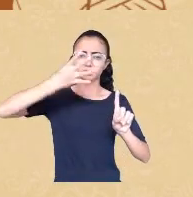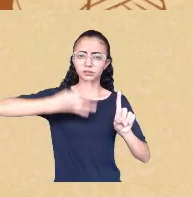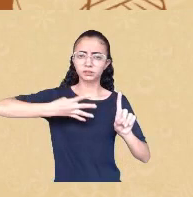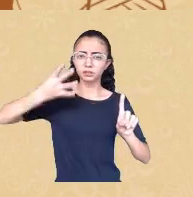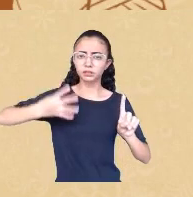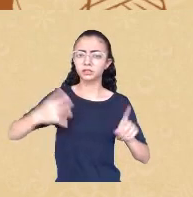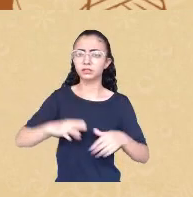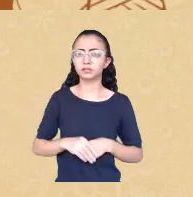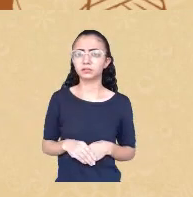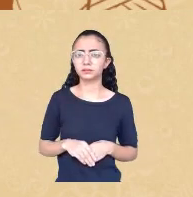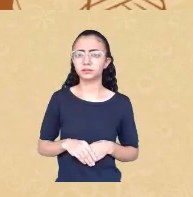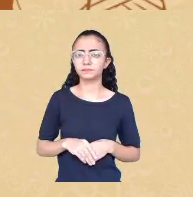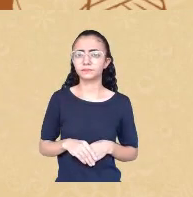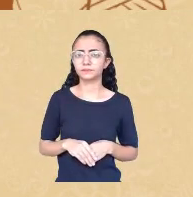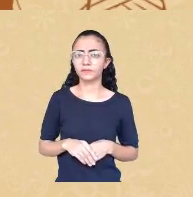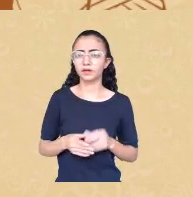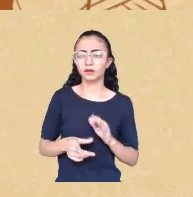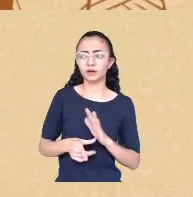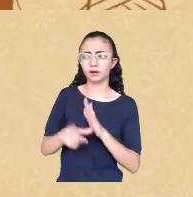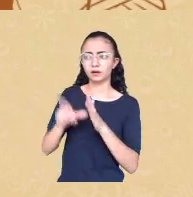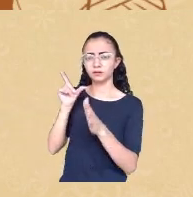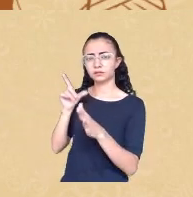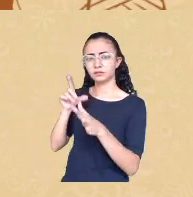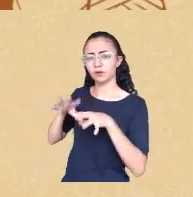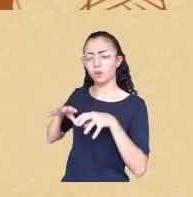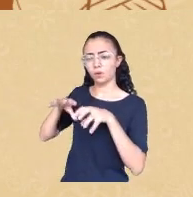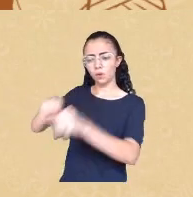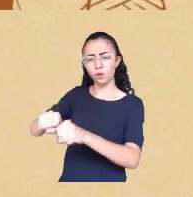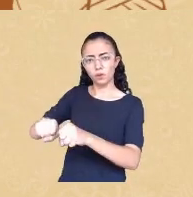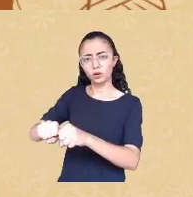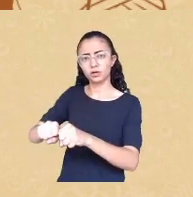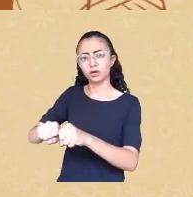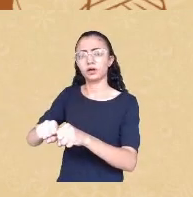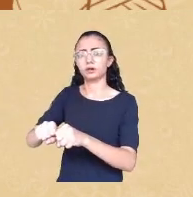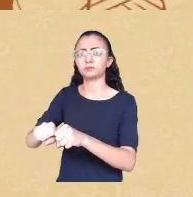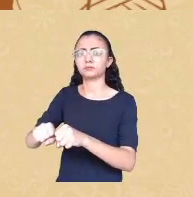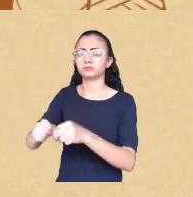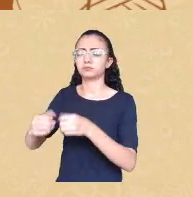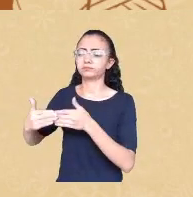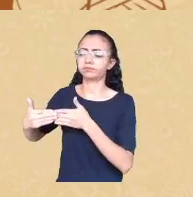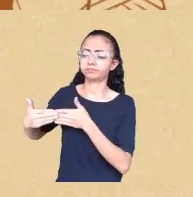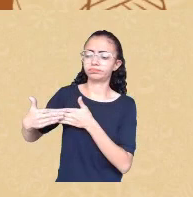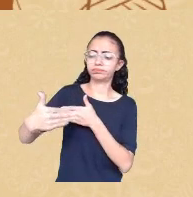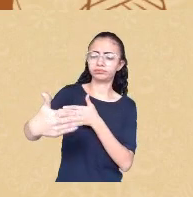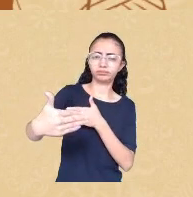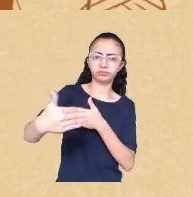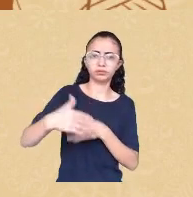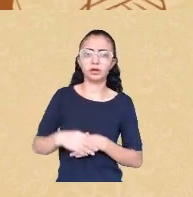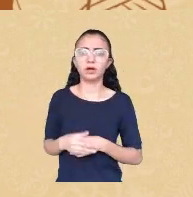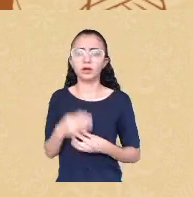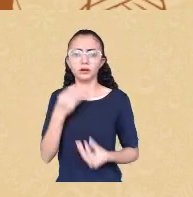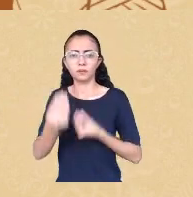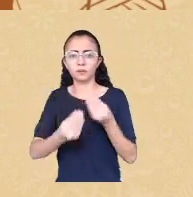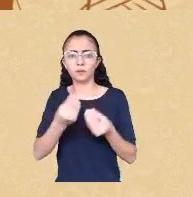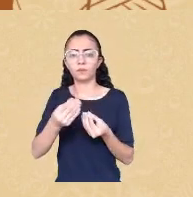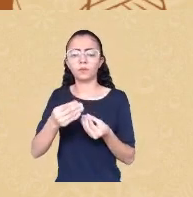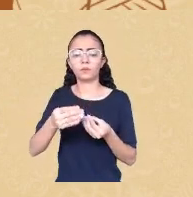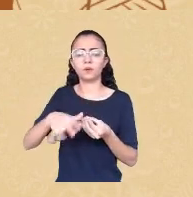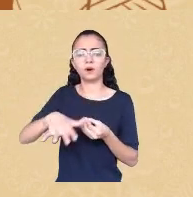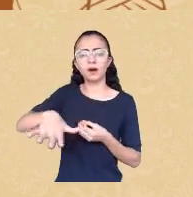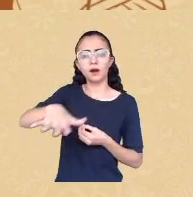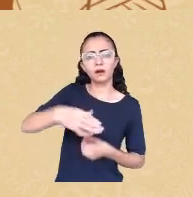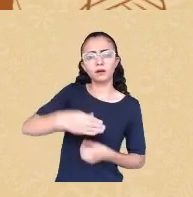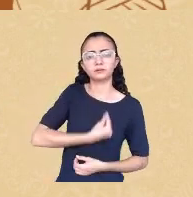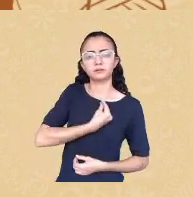pós-coloniais, numa realidade necropolítica que a gente vive, na realidade de, né, como coloca o Bembe, aquele Bembe,